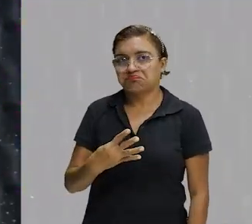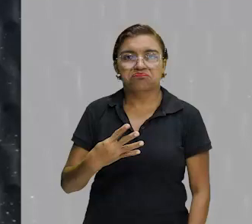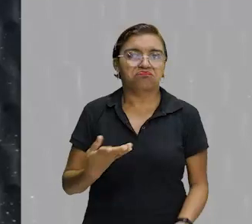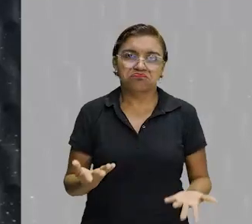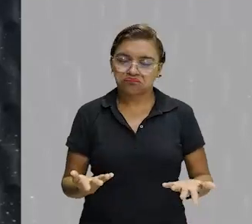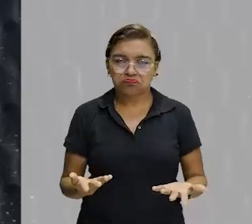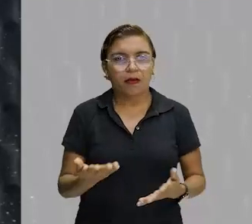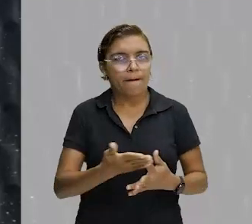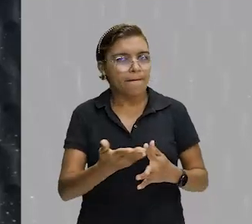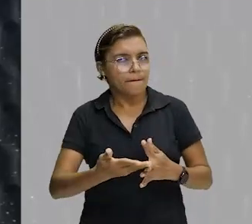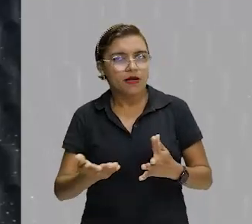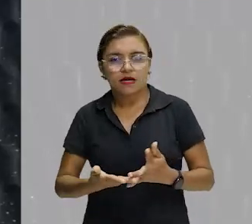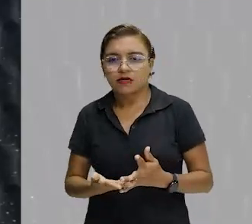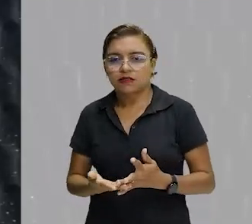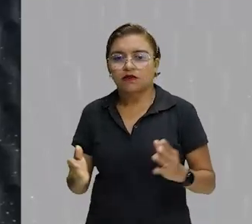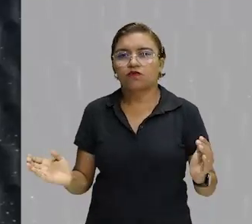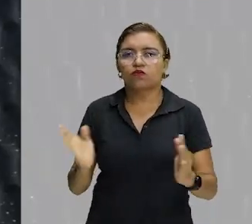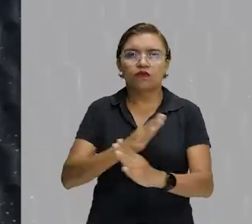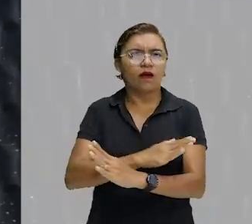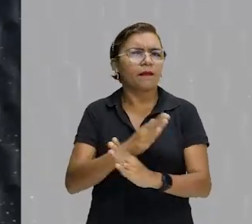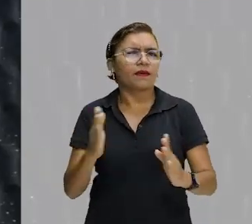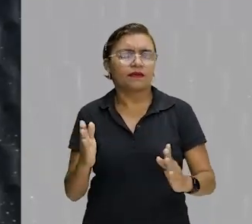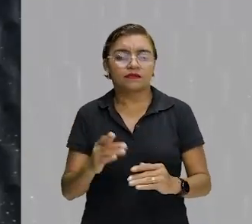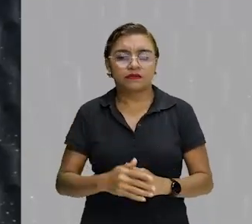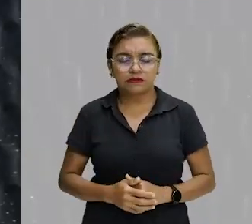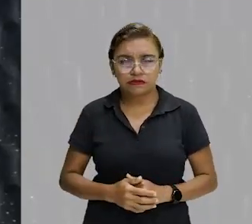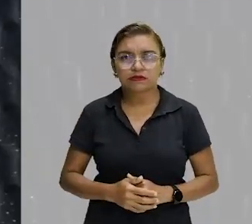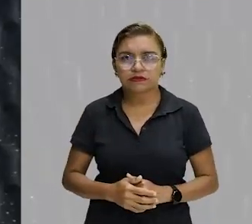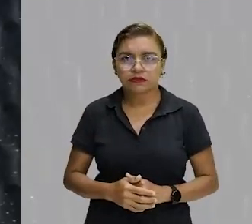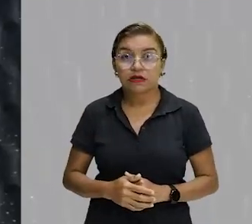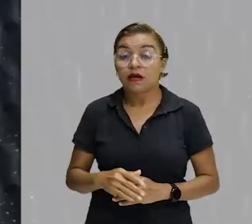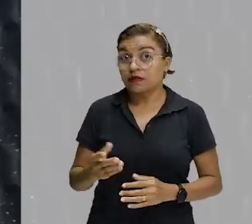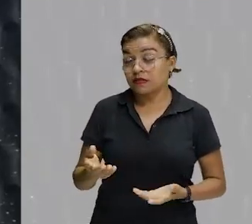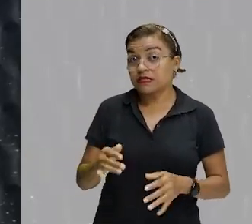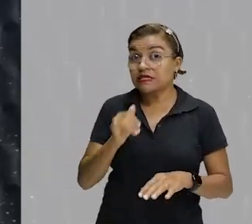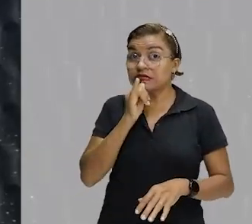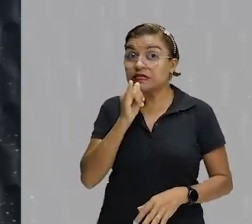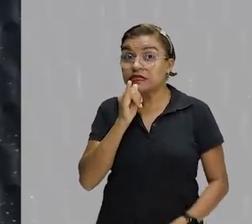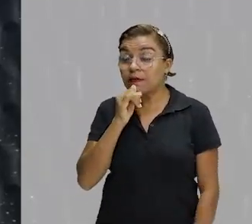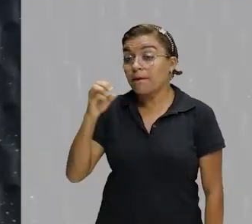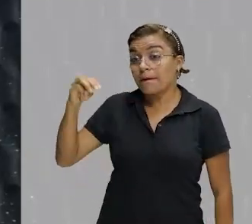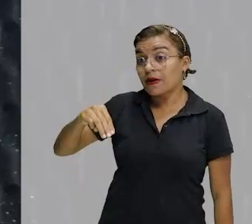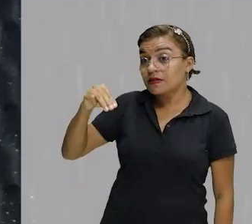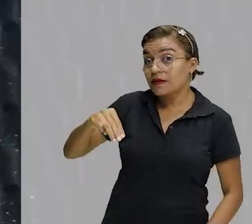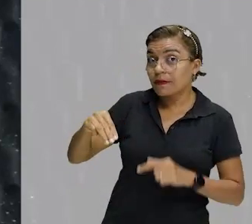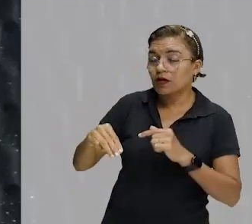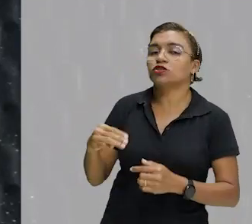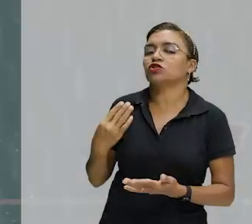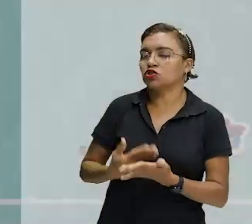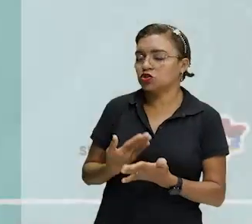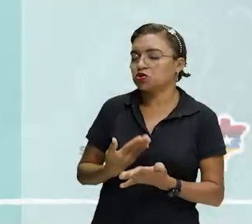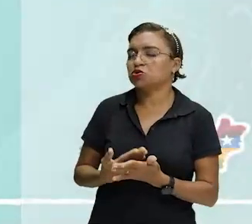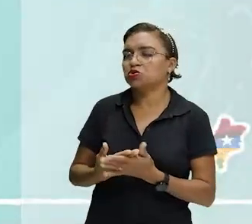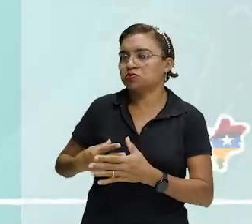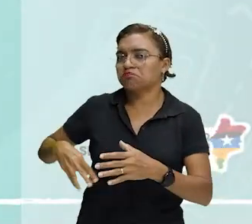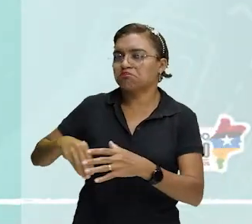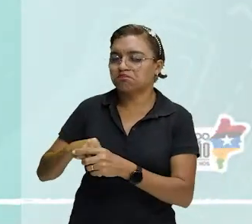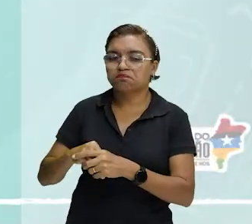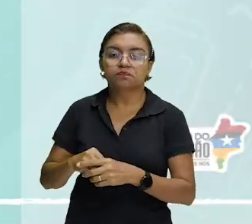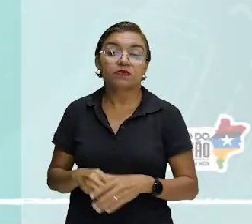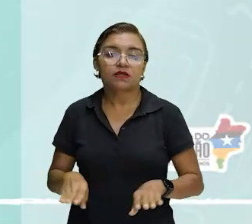partes. Ele vai sendo em função desse rebatimento. Na matemática, vocês estudam muito isso.